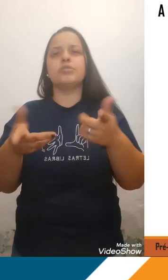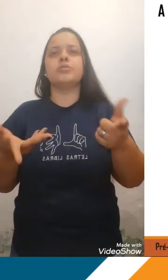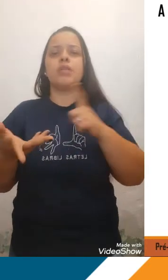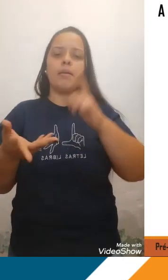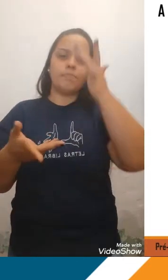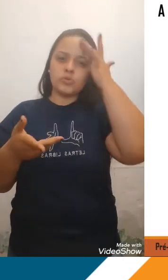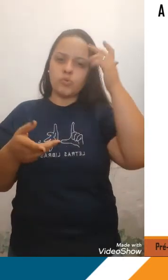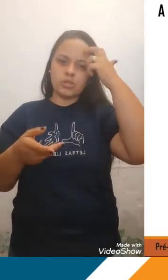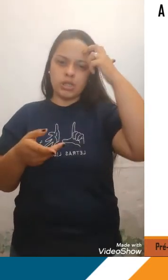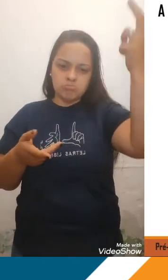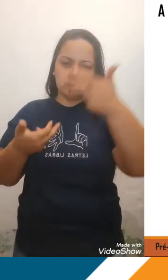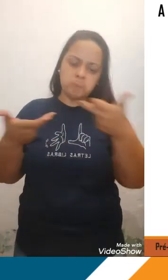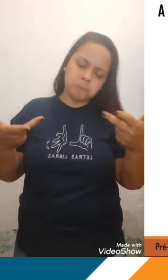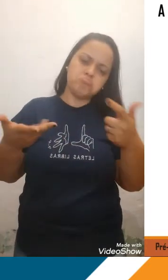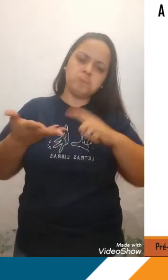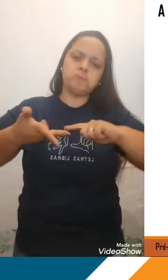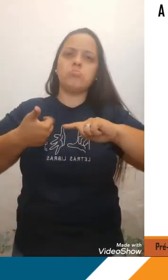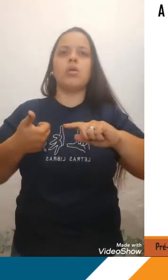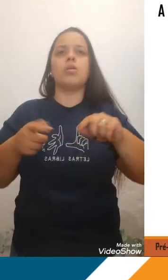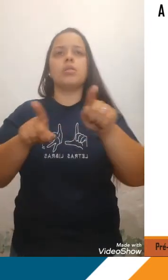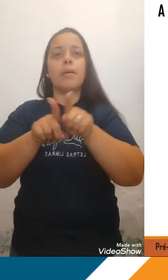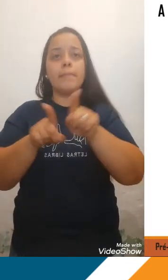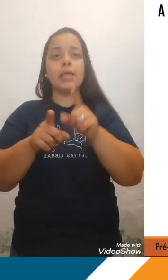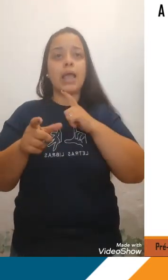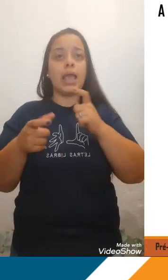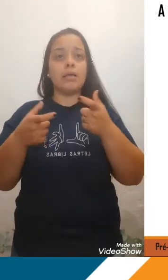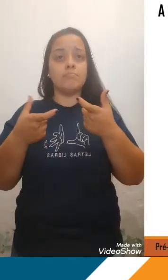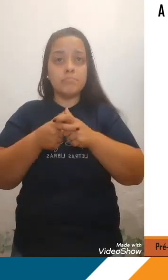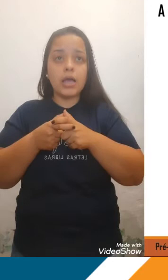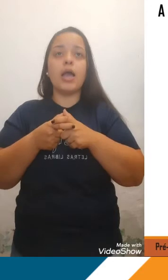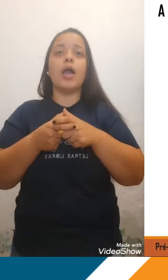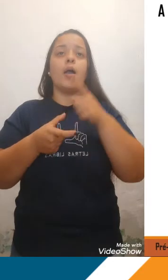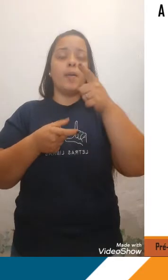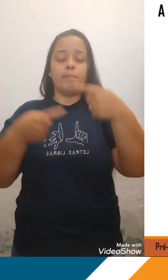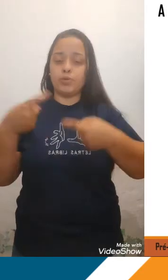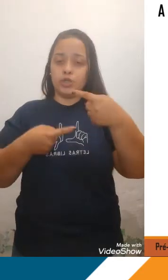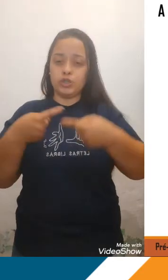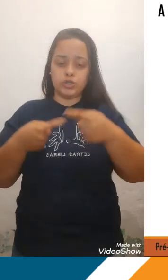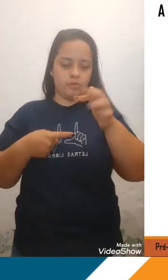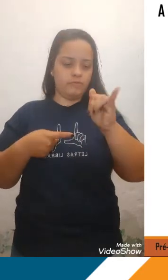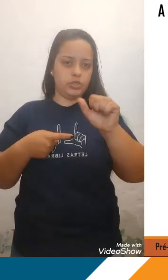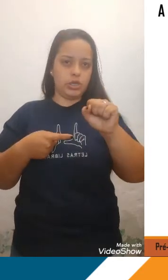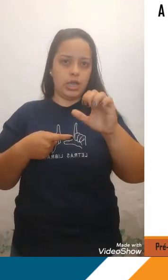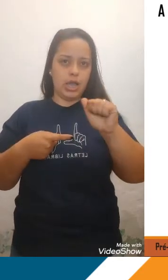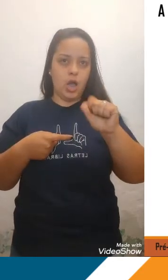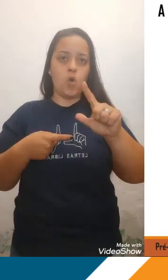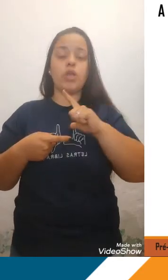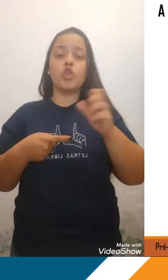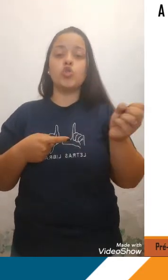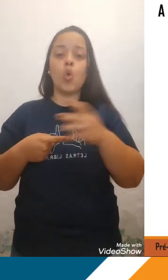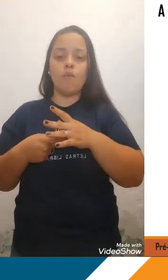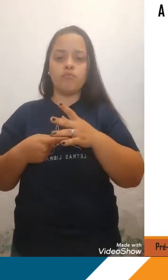como letrados e intelectuais. Ao mesmo tempo, a partir do estreitamento da política fiscal, é estabelecido um novo